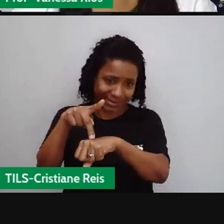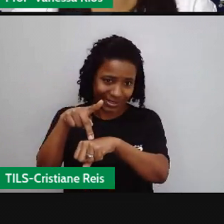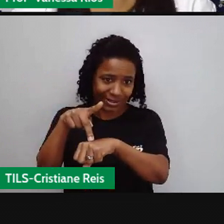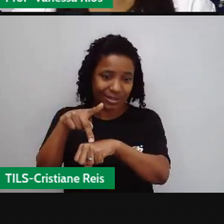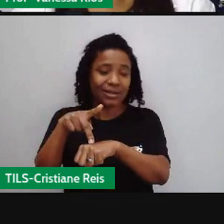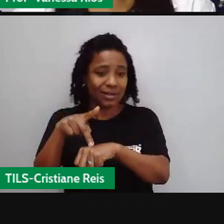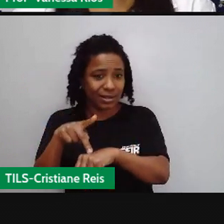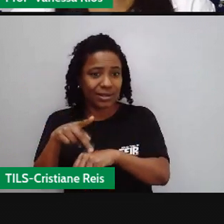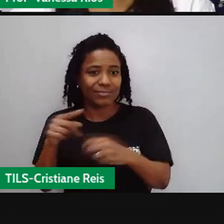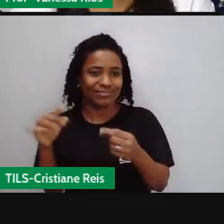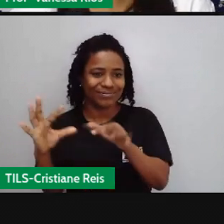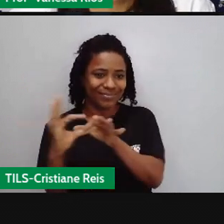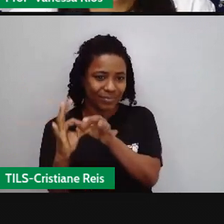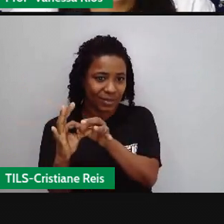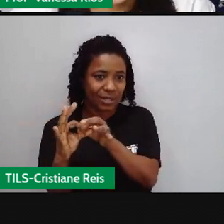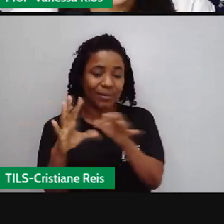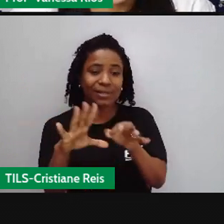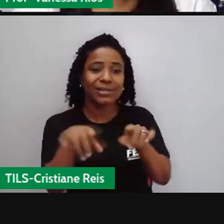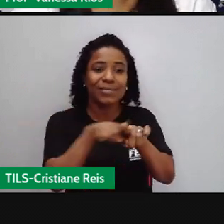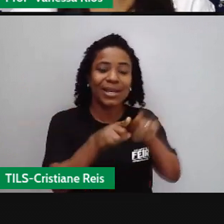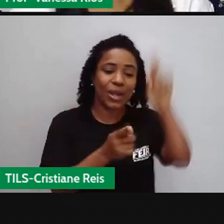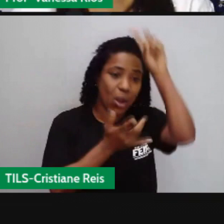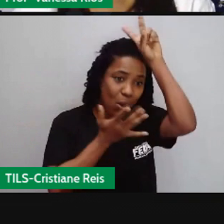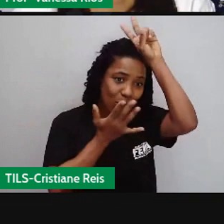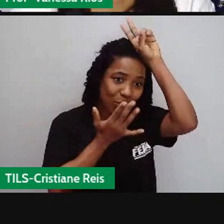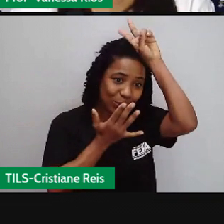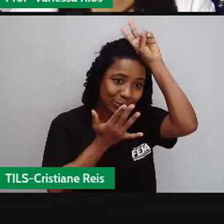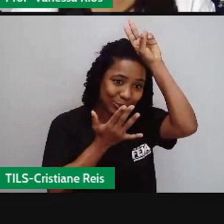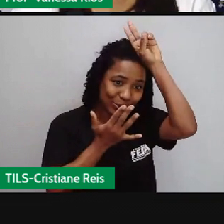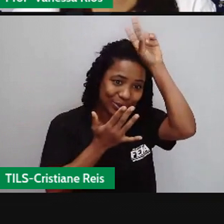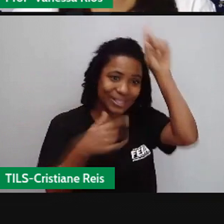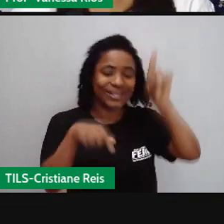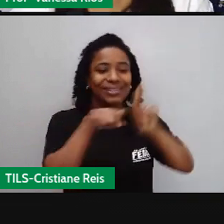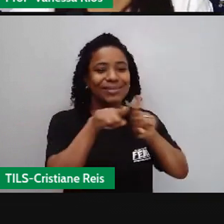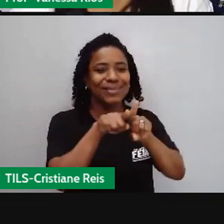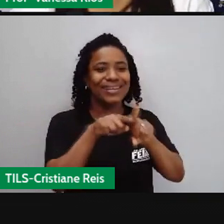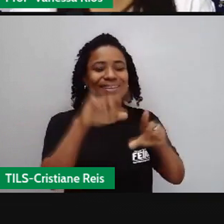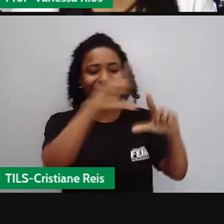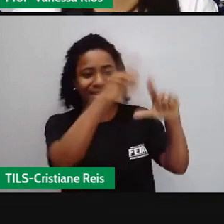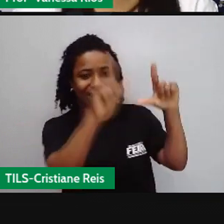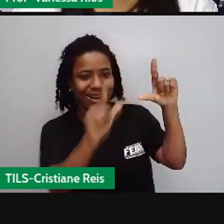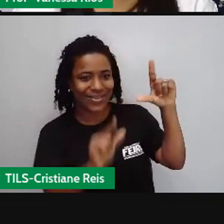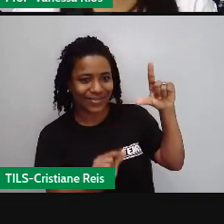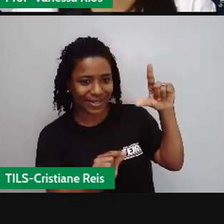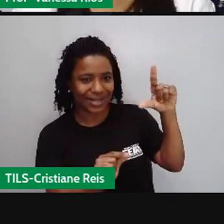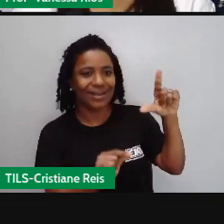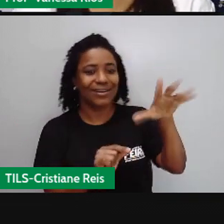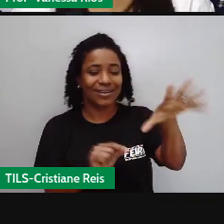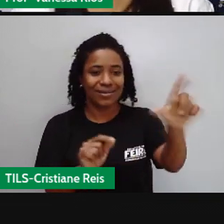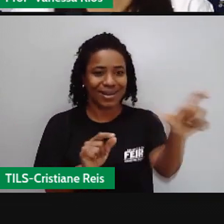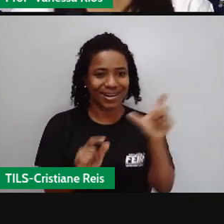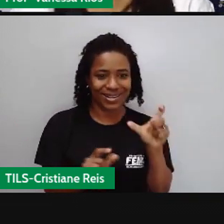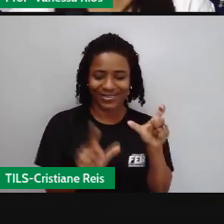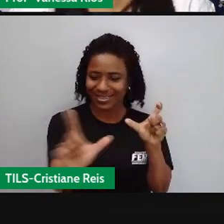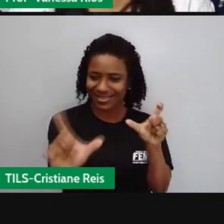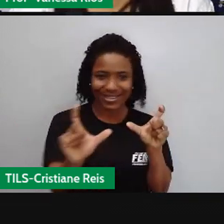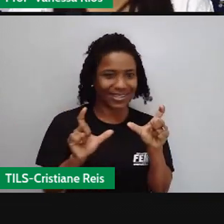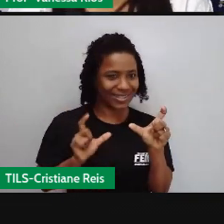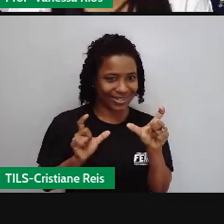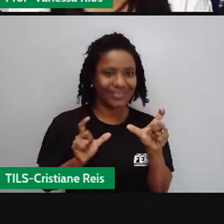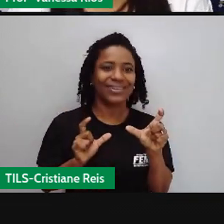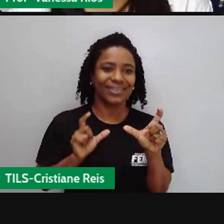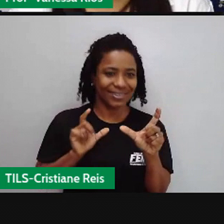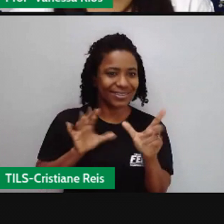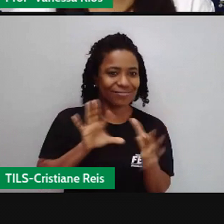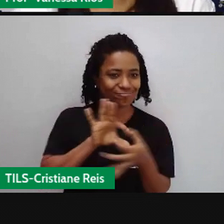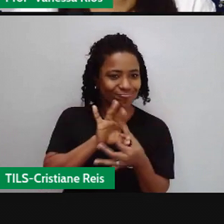e também das línguas africanas. E aí muitas palavras, muitas expressões que a gente utiliza